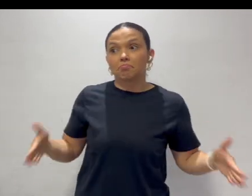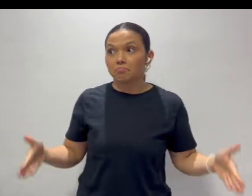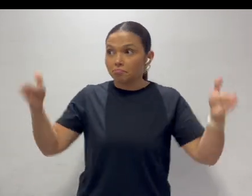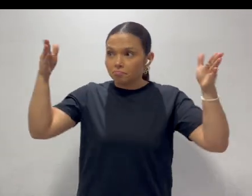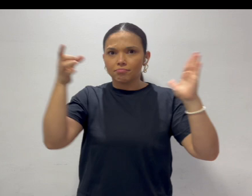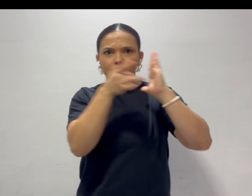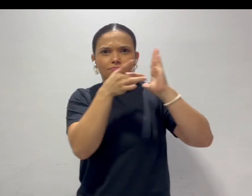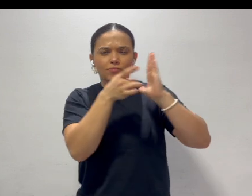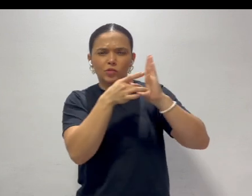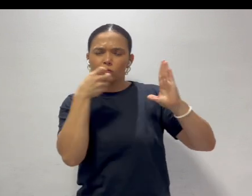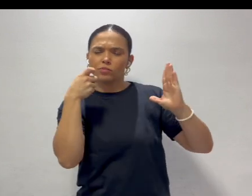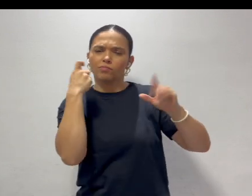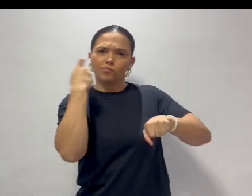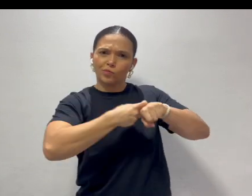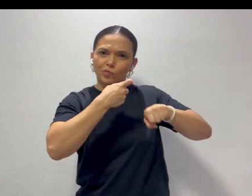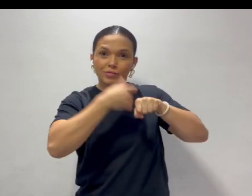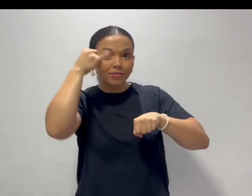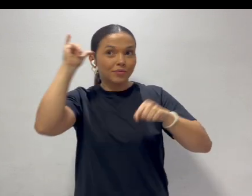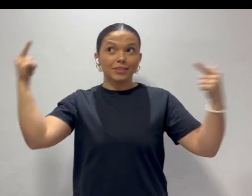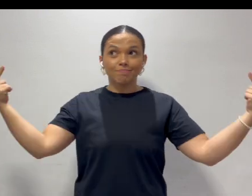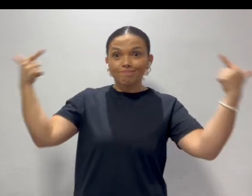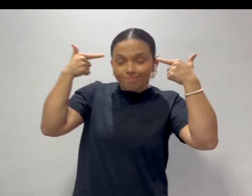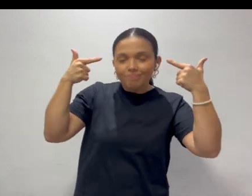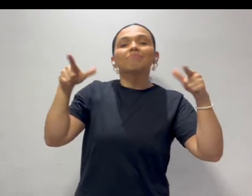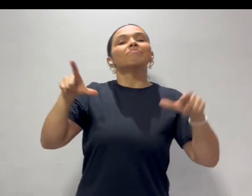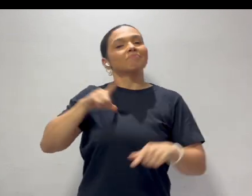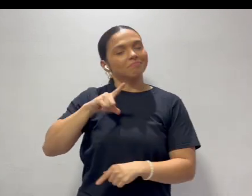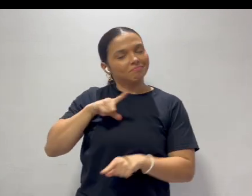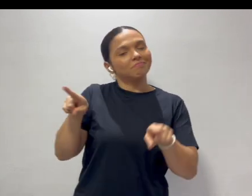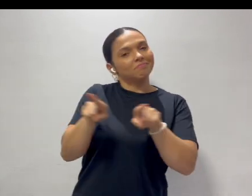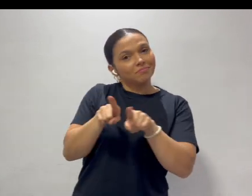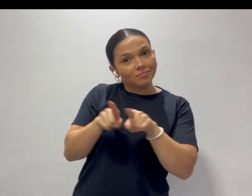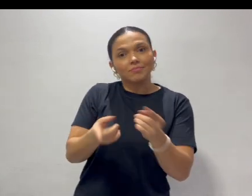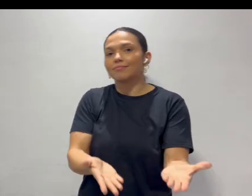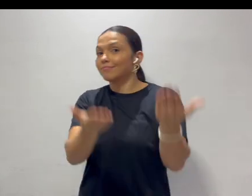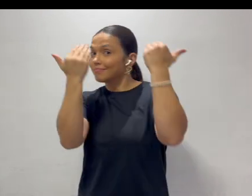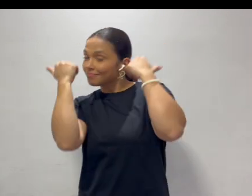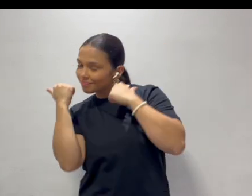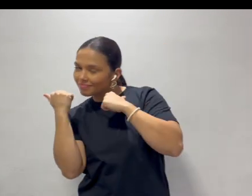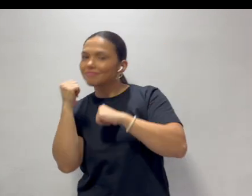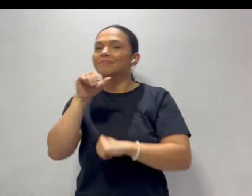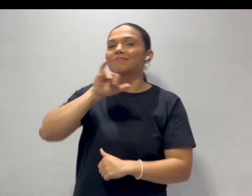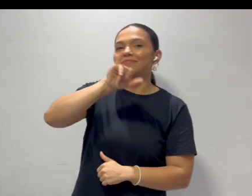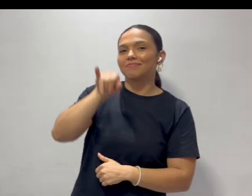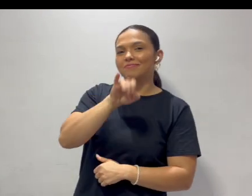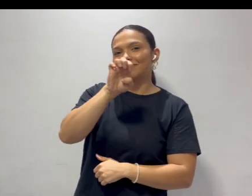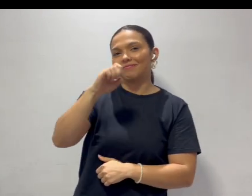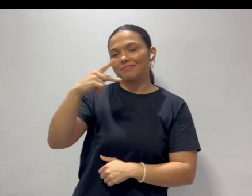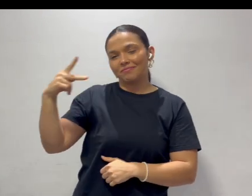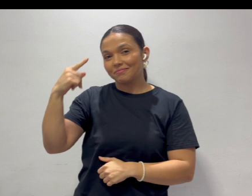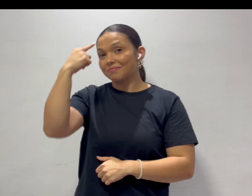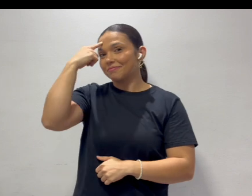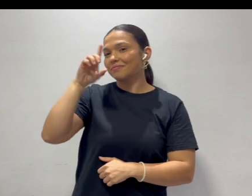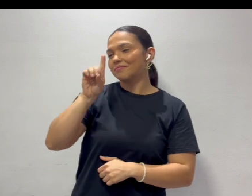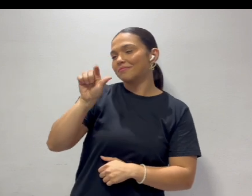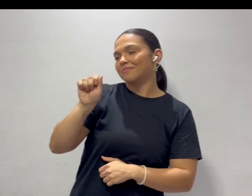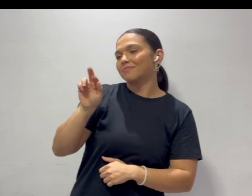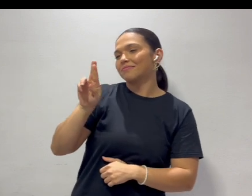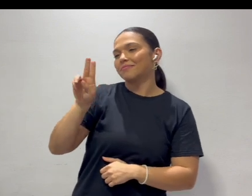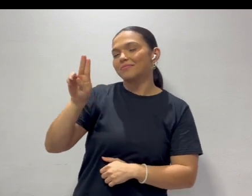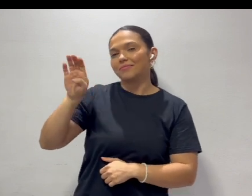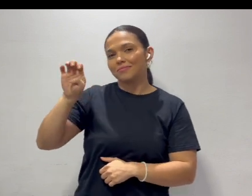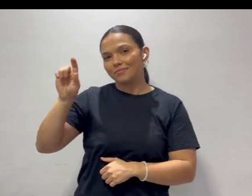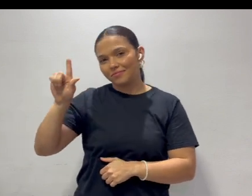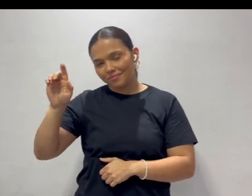isso. Qual é o endereço, Jean? Avenida Dr. Gastão Vidigal, 1703, bem em frente ao Ceasa. Pensou em Jeep? Pensou Daruge. Vem pra